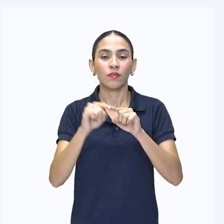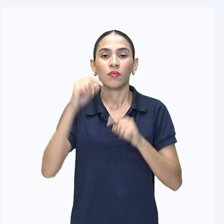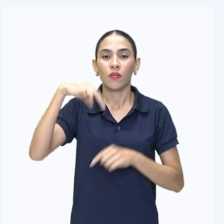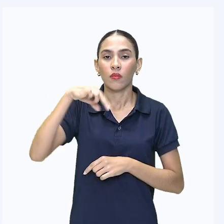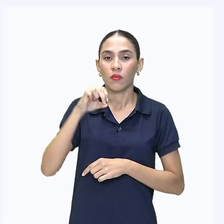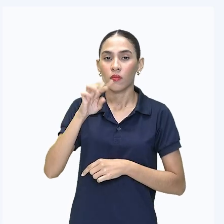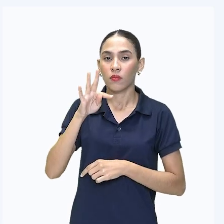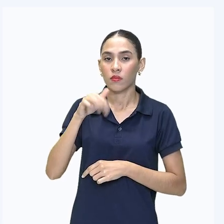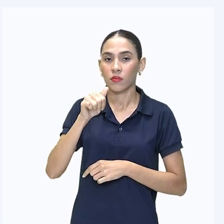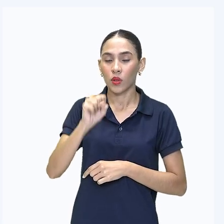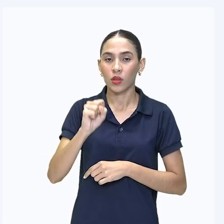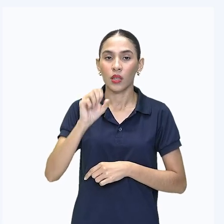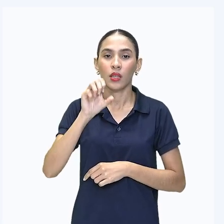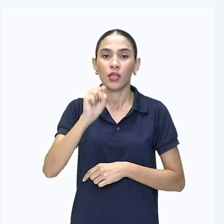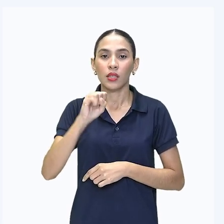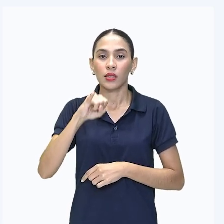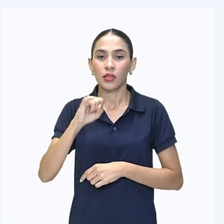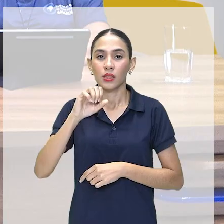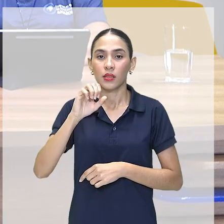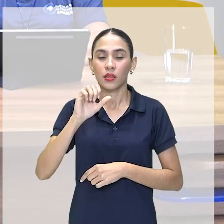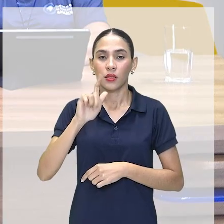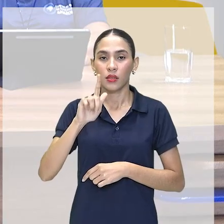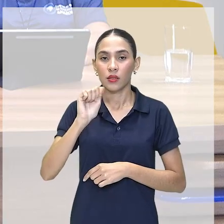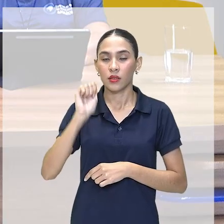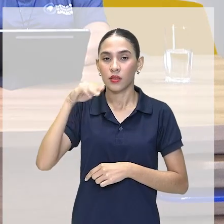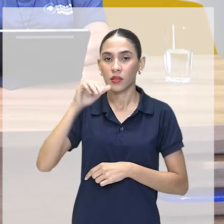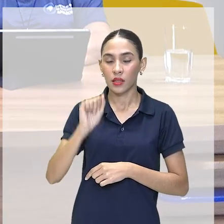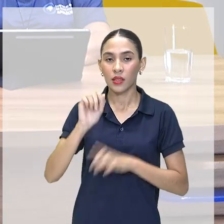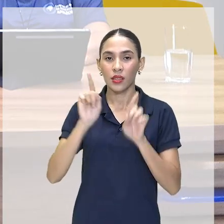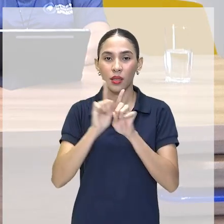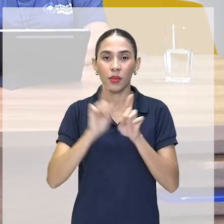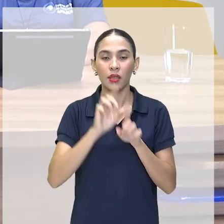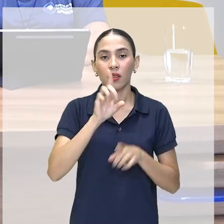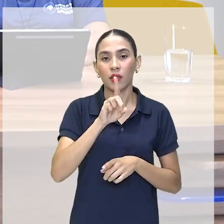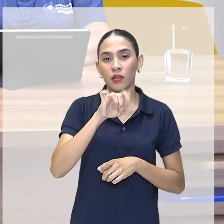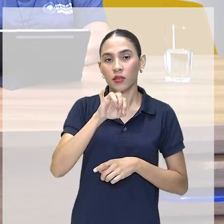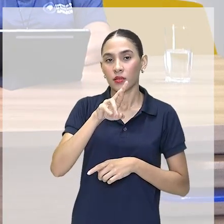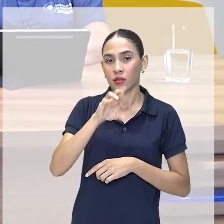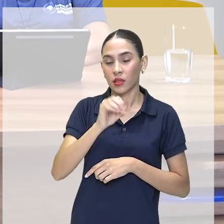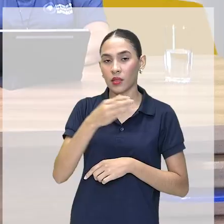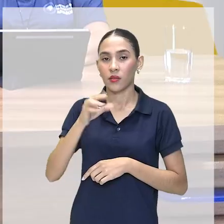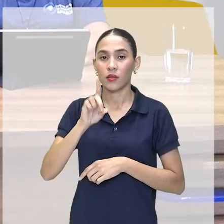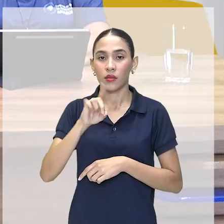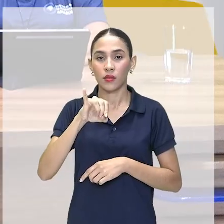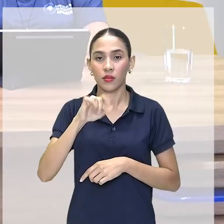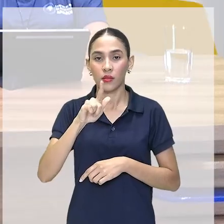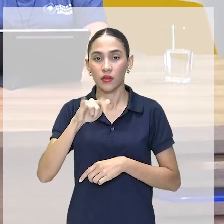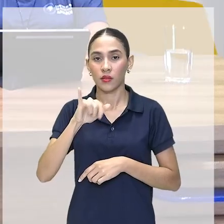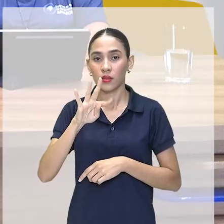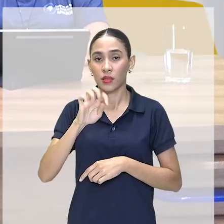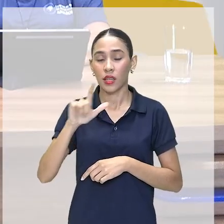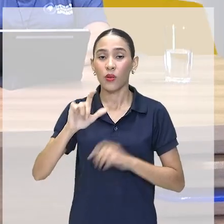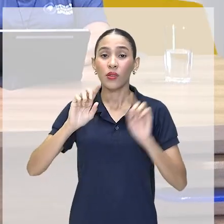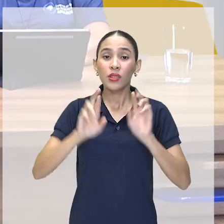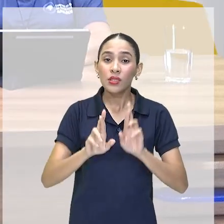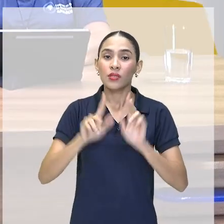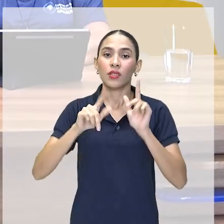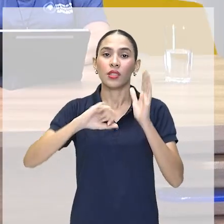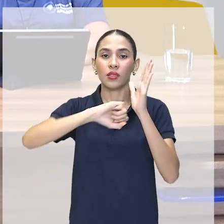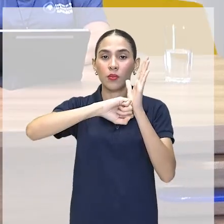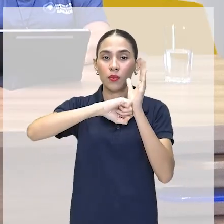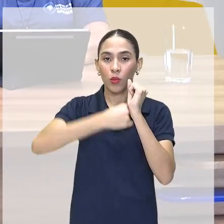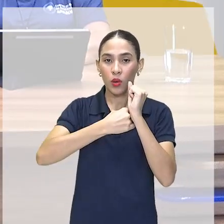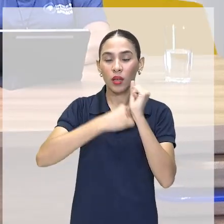sincroniza as notas, né, entre CIGEAN e Diário Digital. É quando a gente fecha a aparato. Diferente do